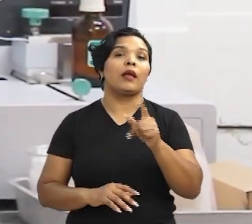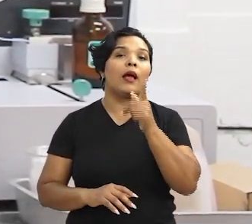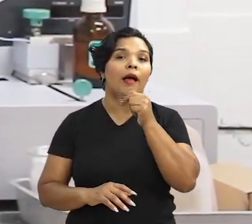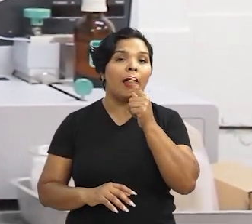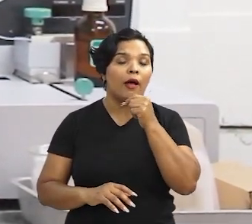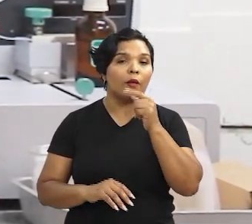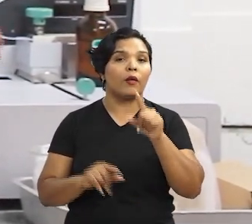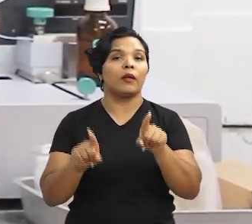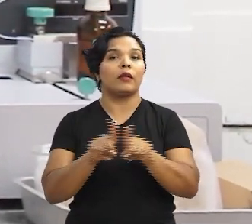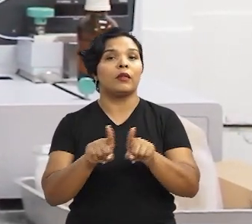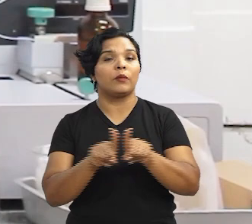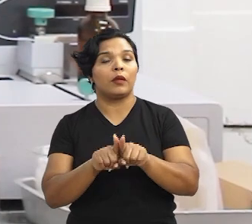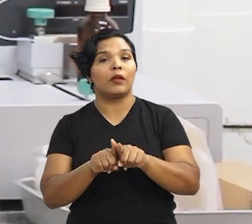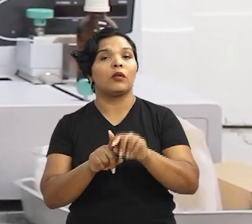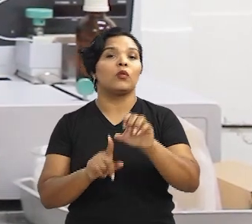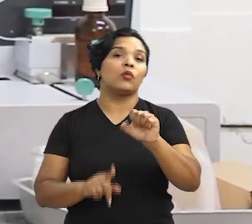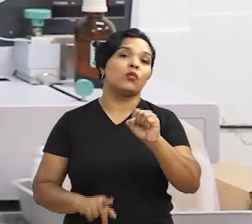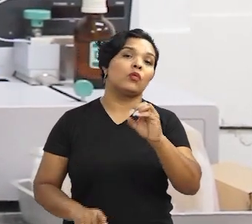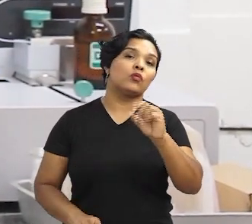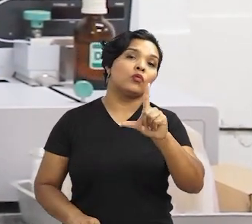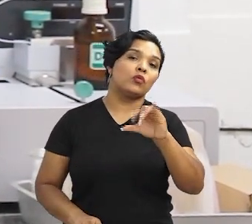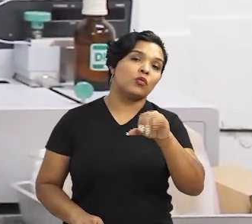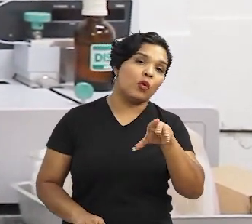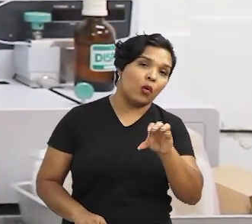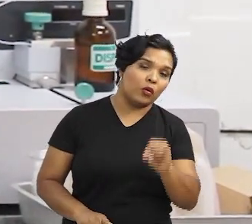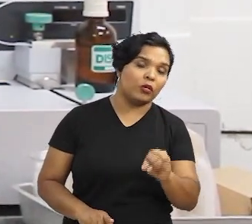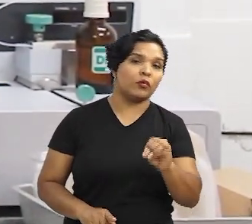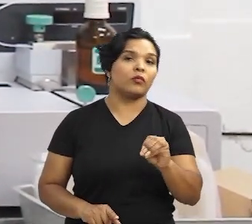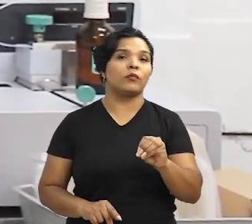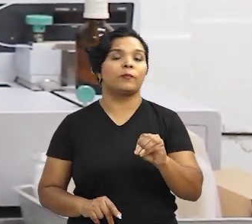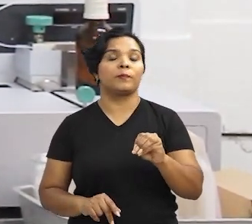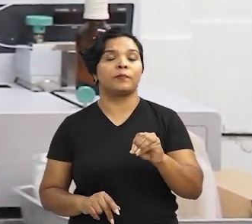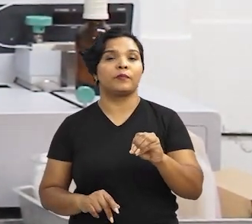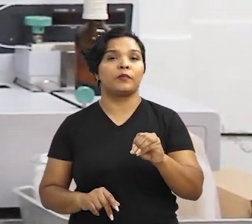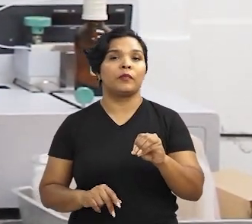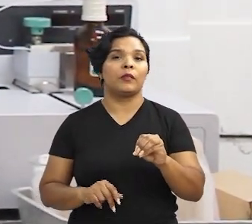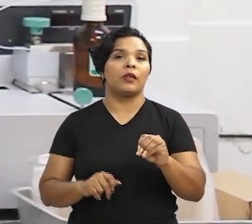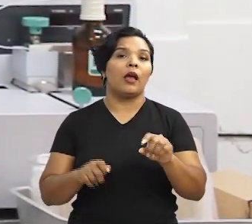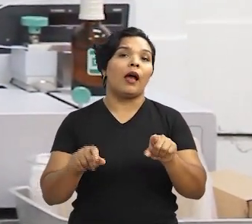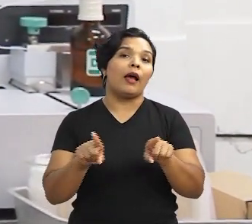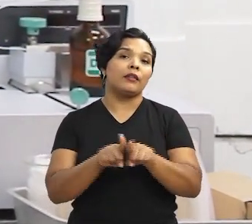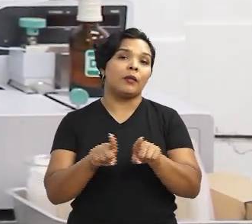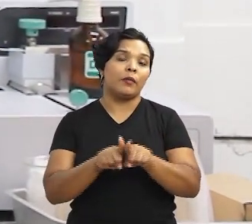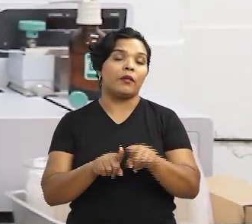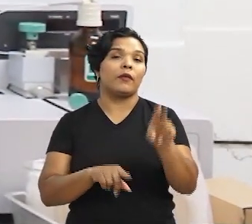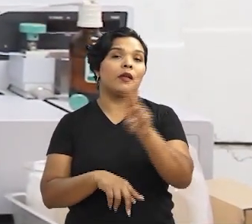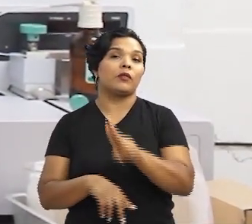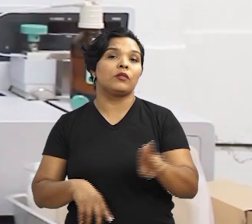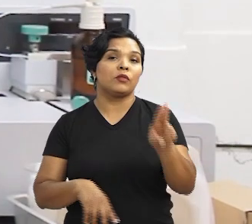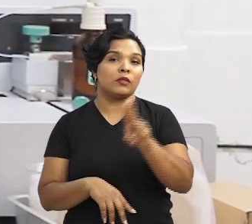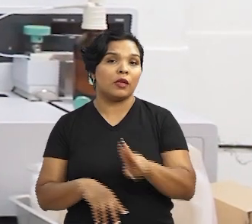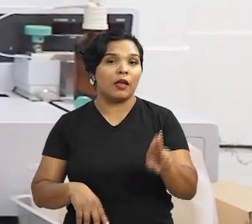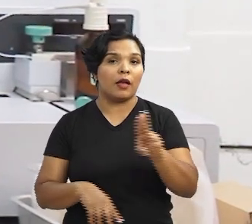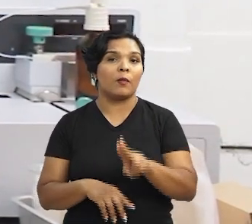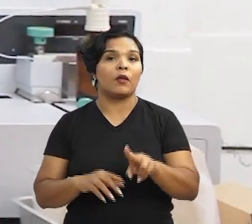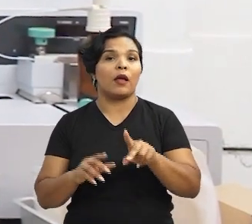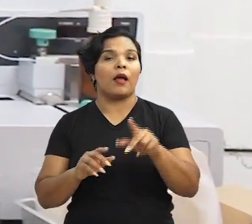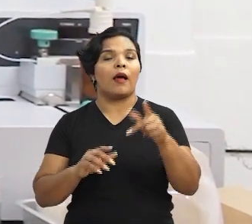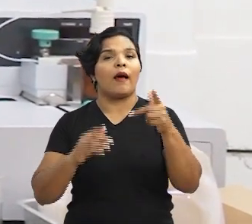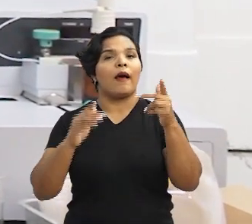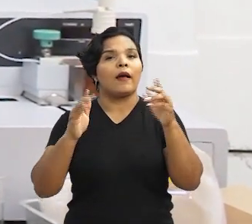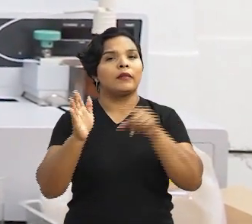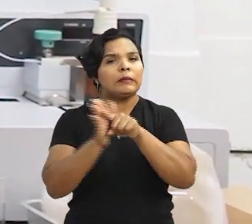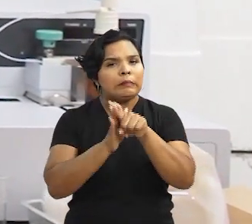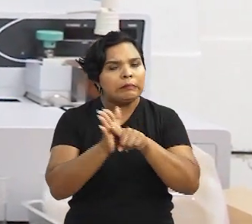ali é um forno, basicamente, que a gente faz a parte de sólidas, no nosso caso, a amostra de solo, e ele vai servir justamente para fazer a